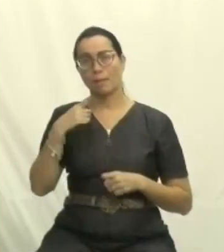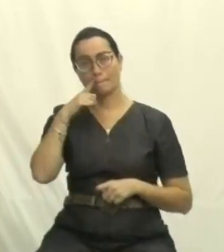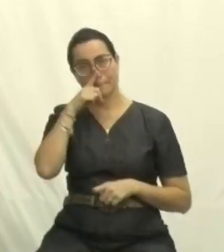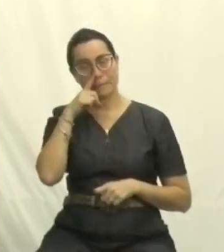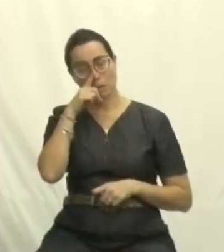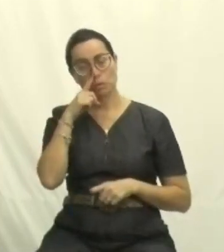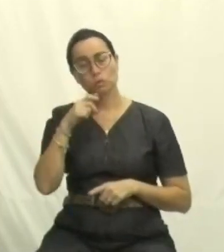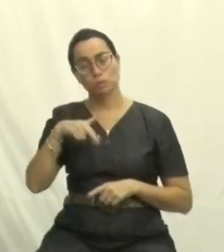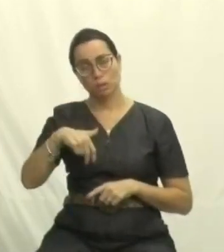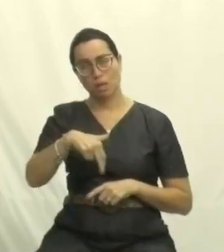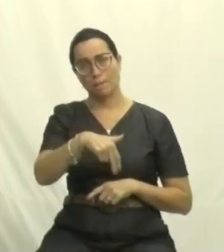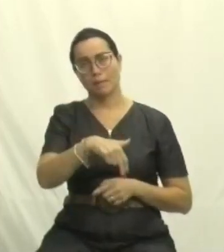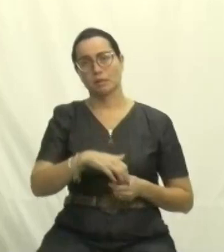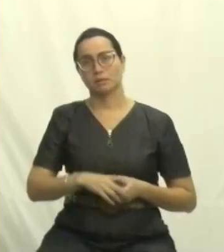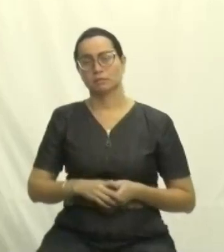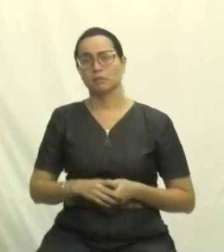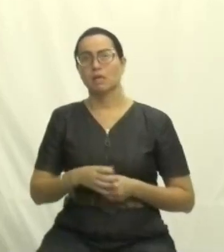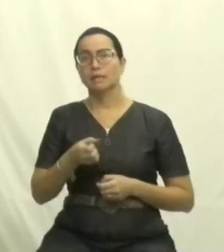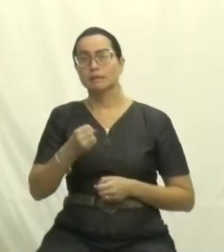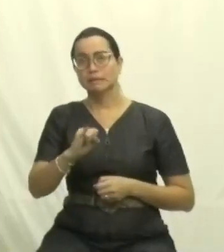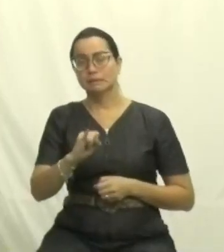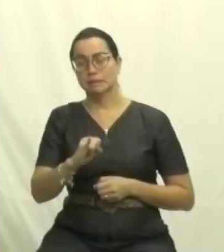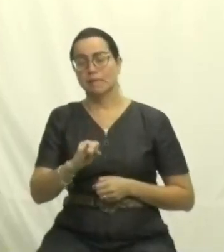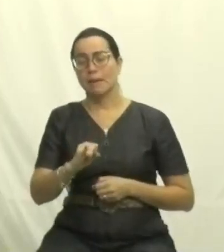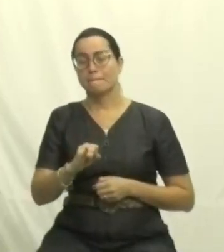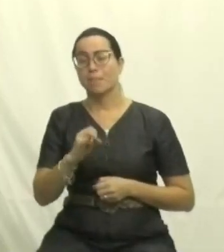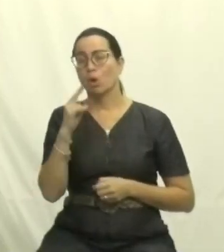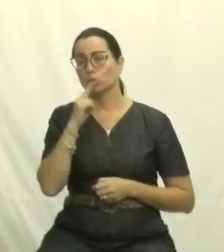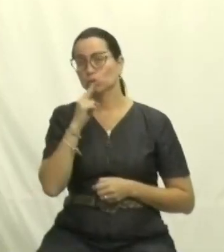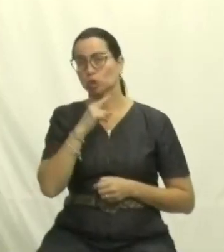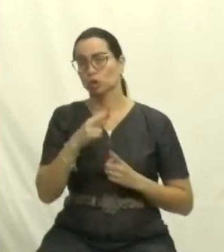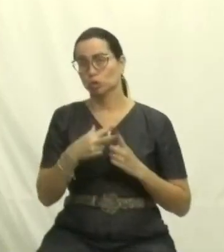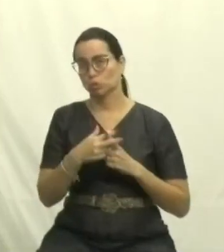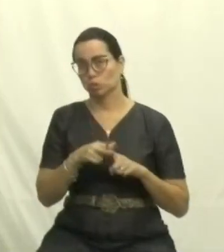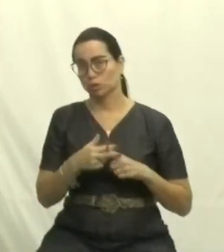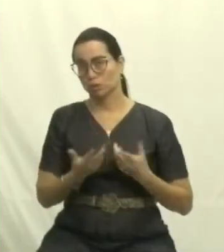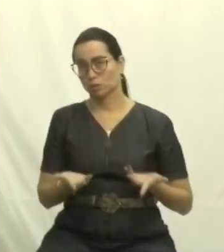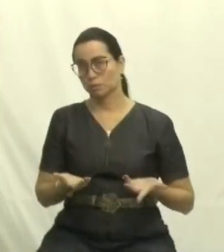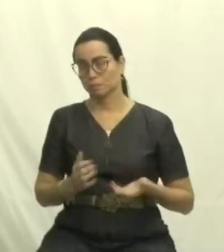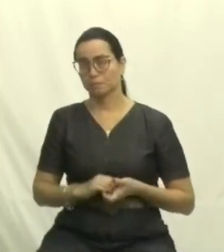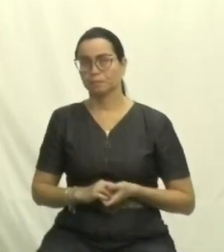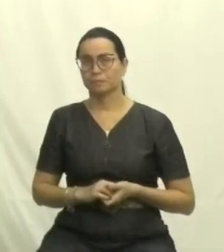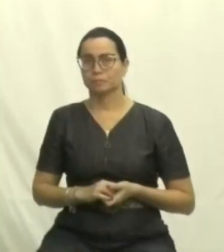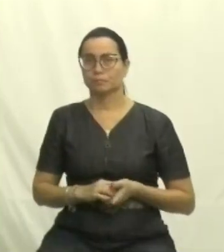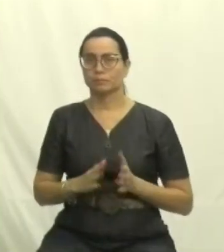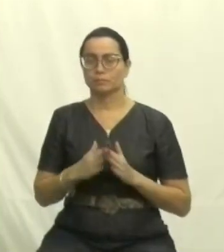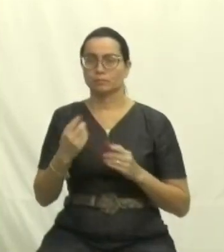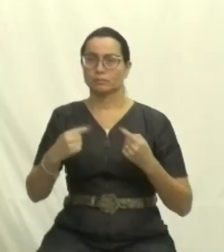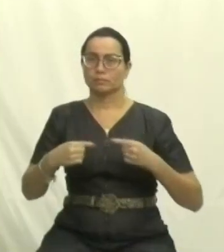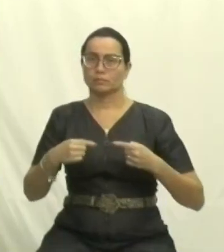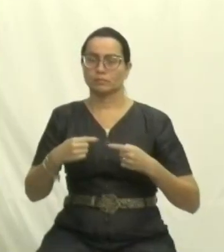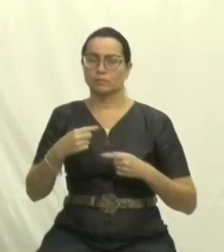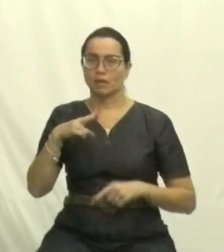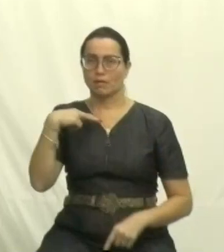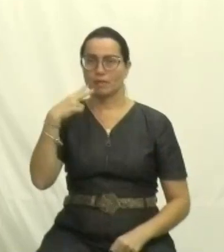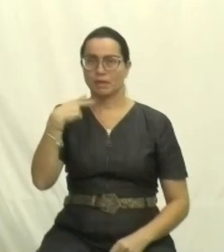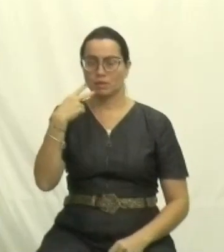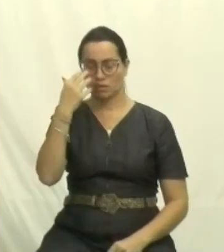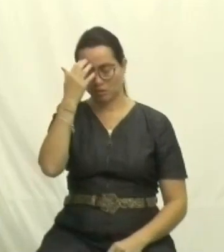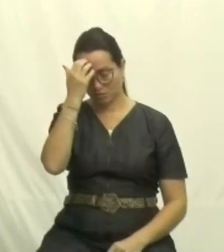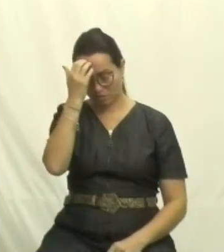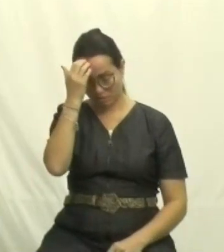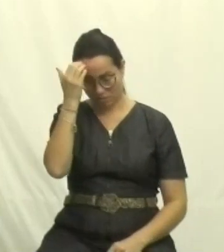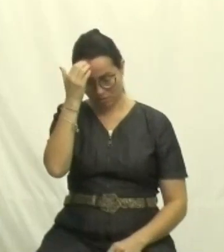é possível sua imediata manutenção e recuperação? Requerimento está em discussão. Com a palavra, o autor do